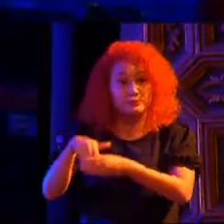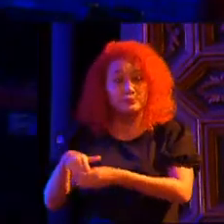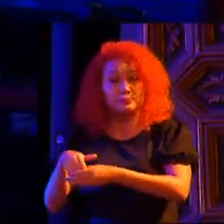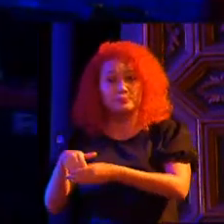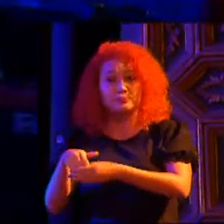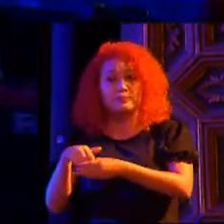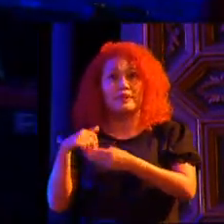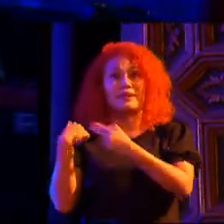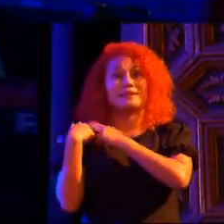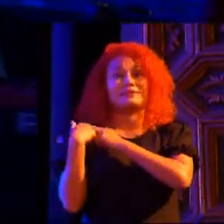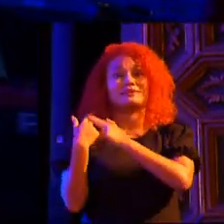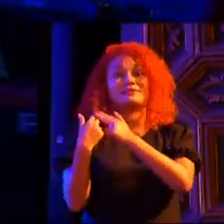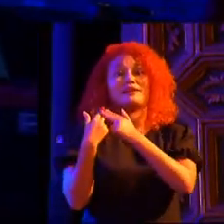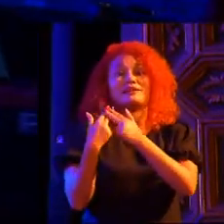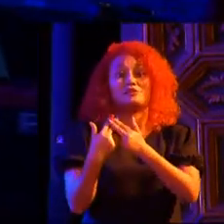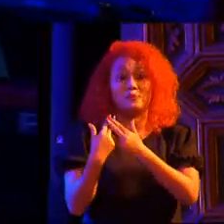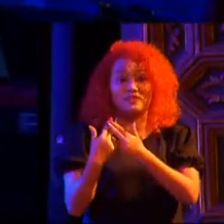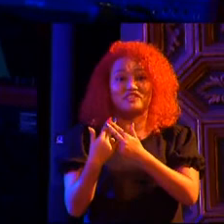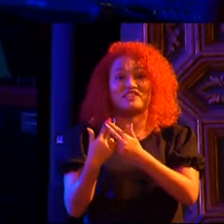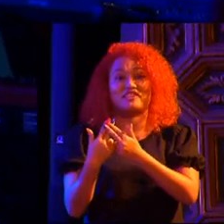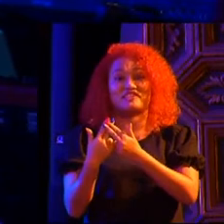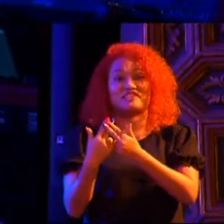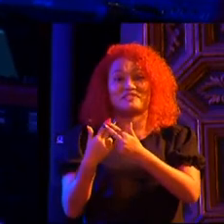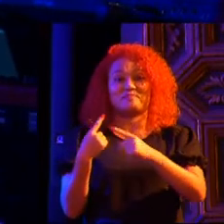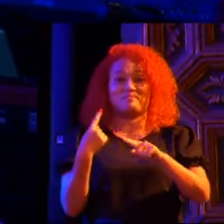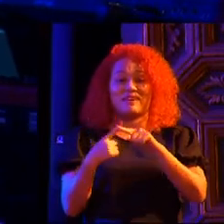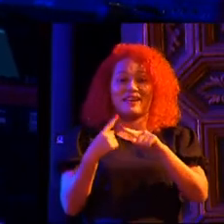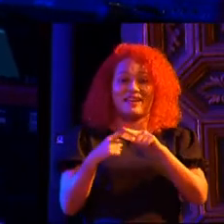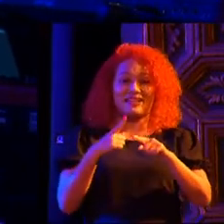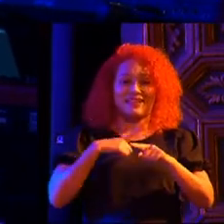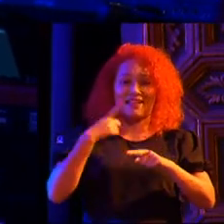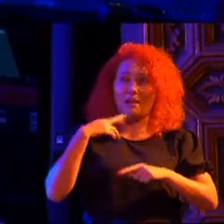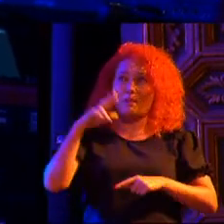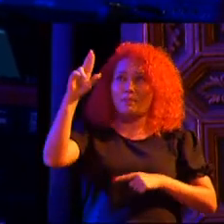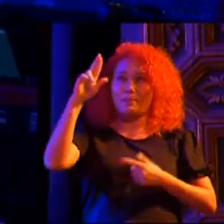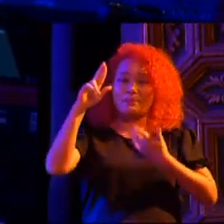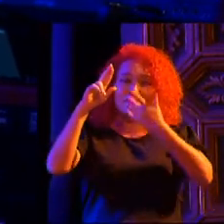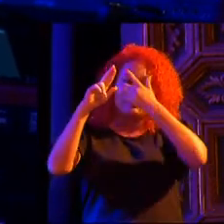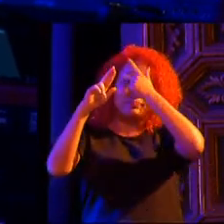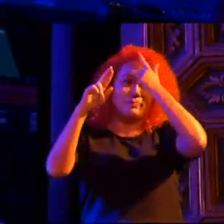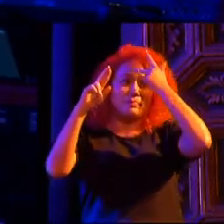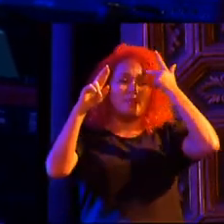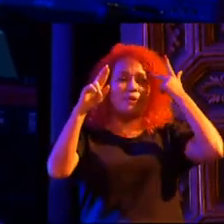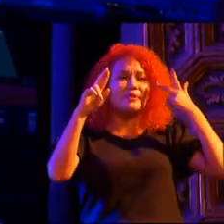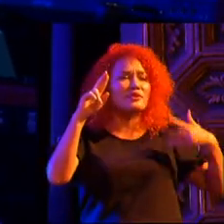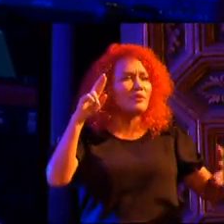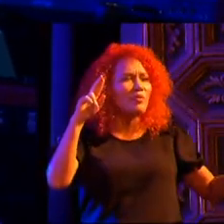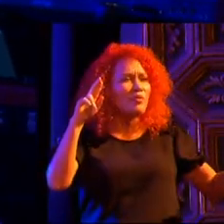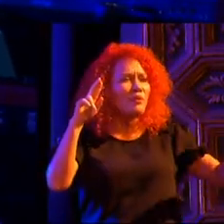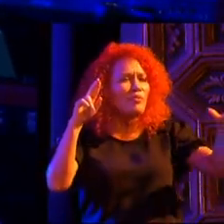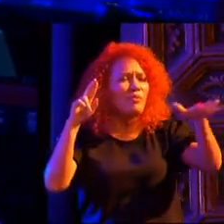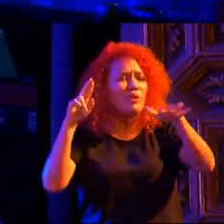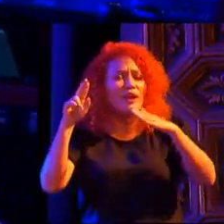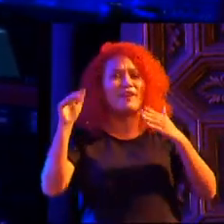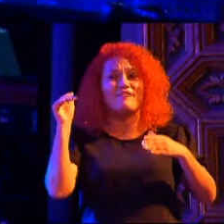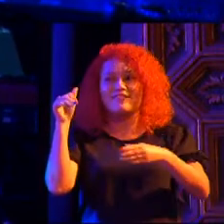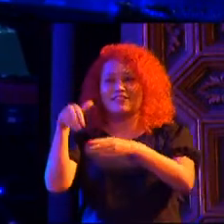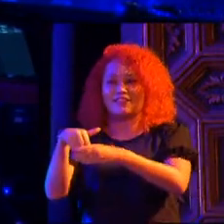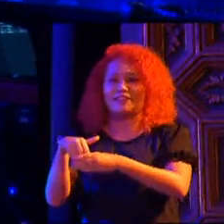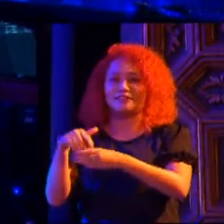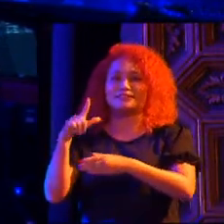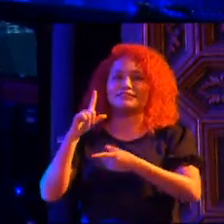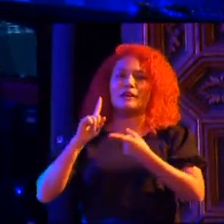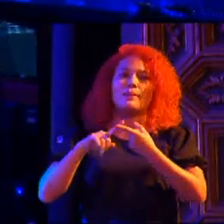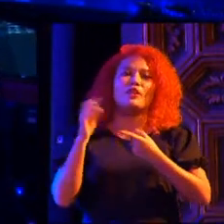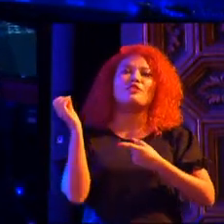é uma responsabilidade a mais, porque além de representar a vontade de centenas de pessoas que votaram, também representa essa